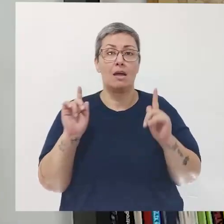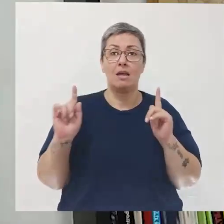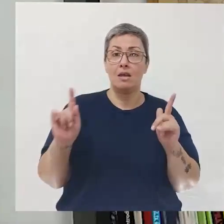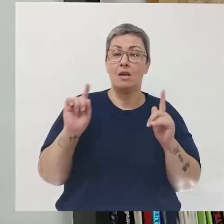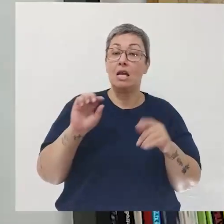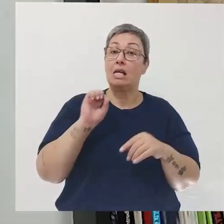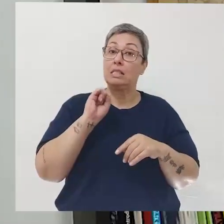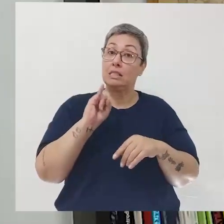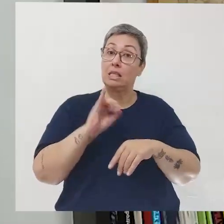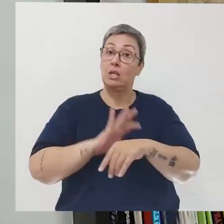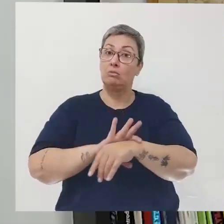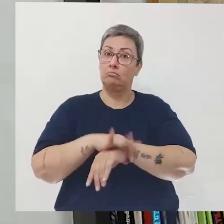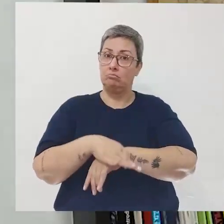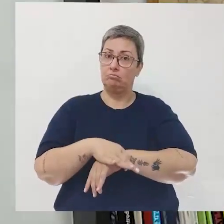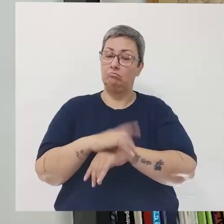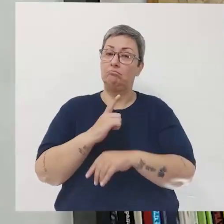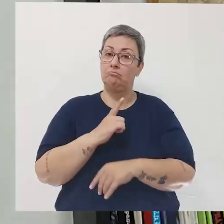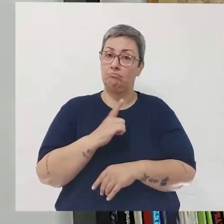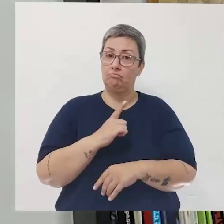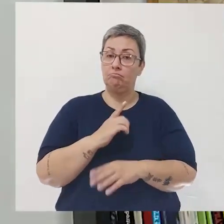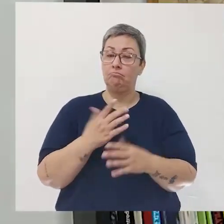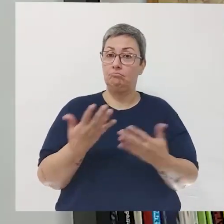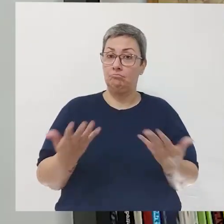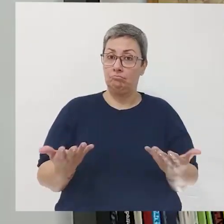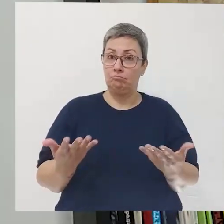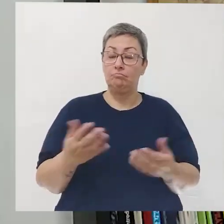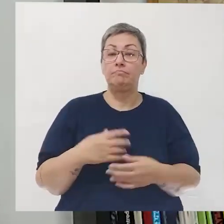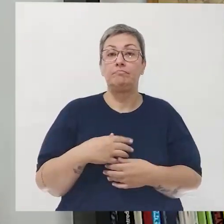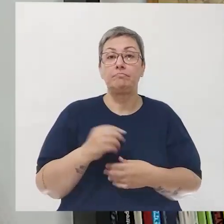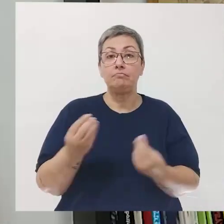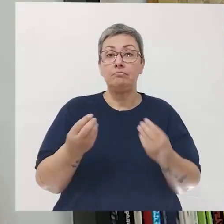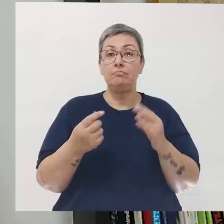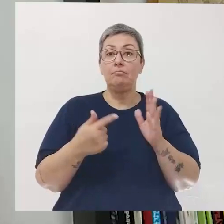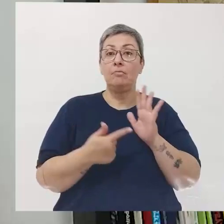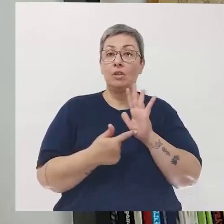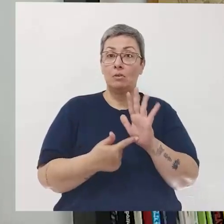muito mais divertida se for feita com segurança.